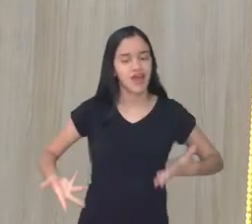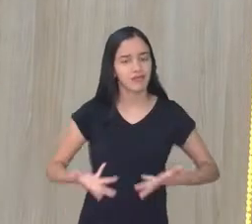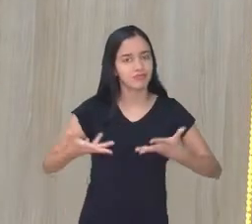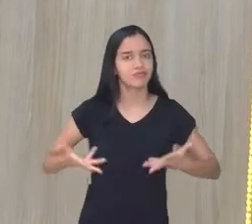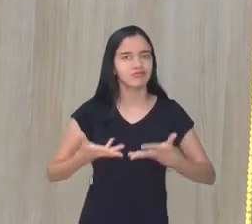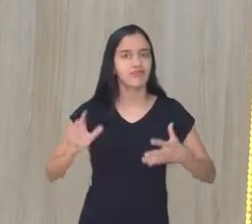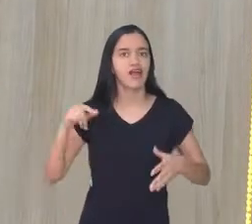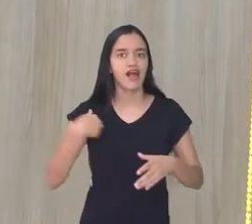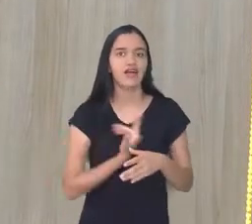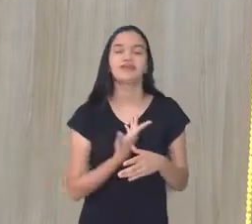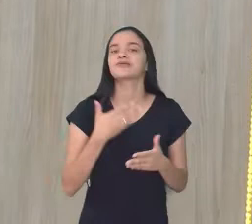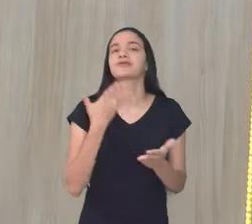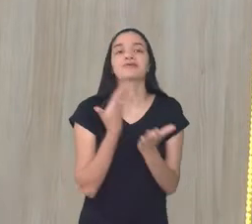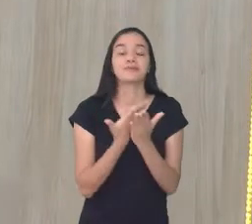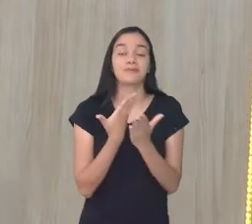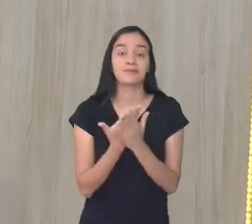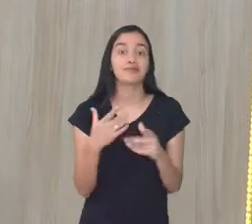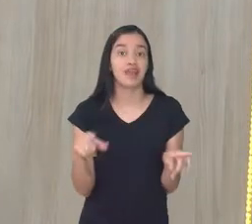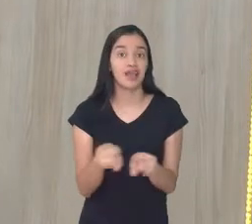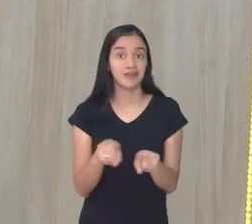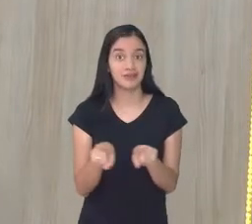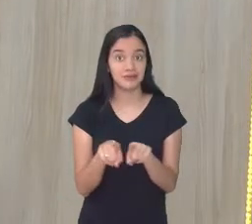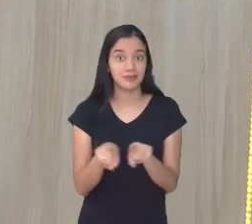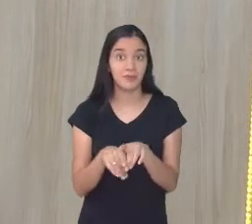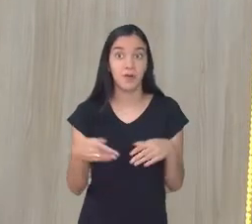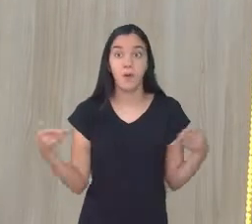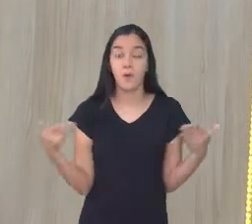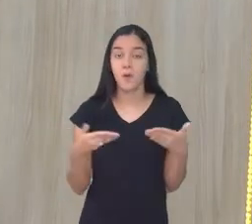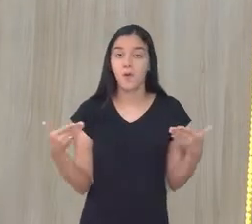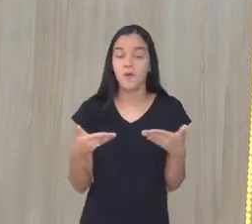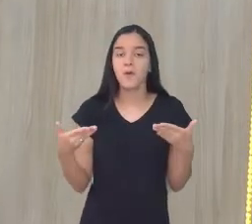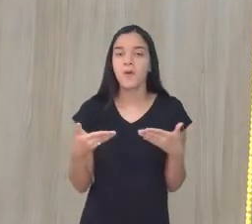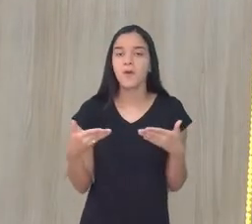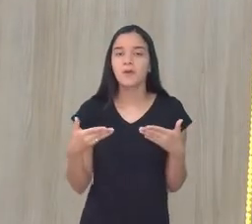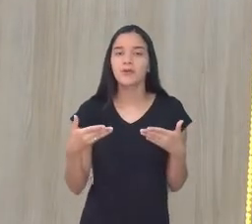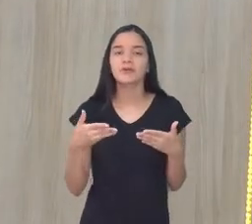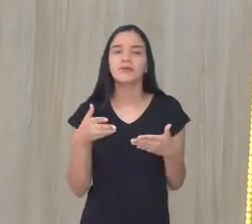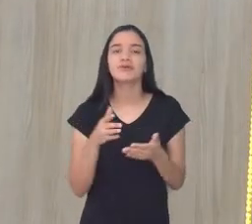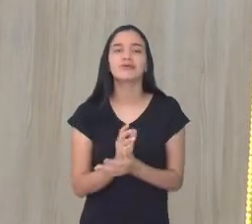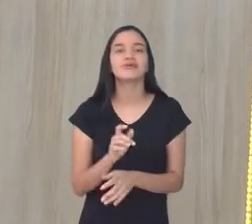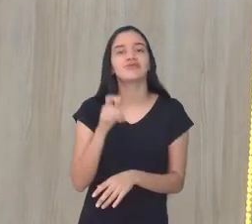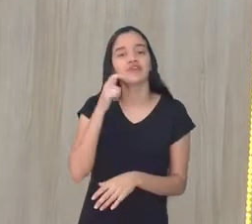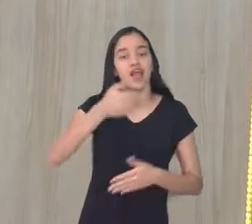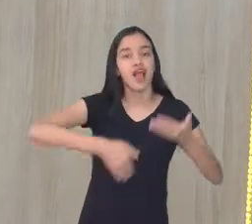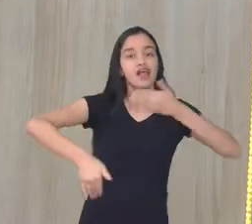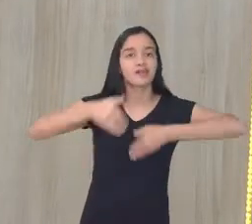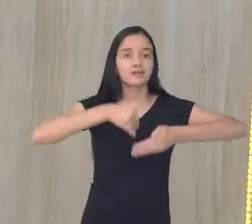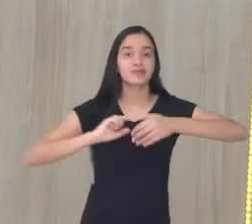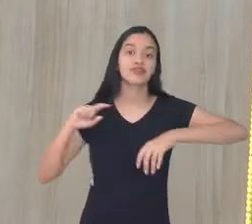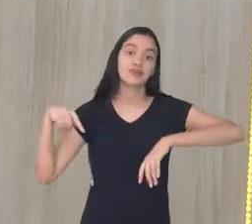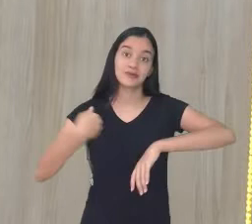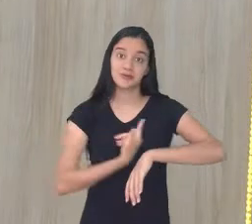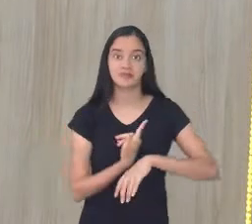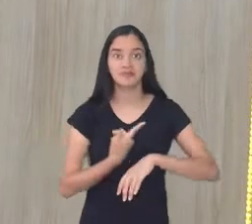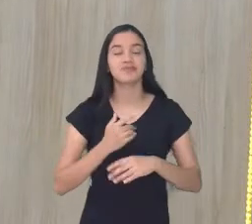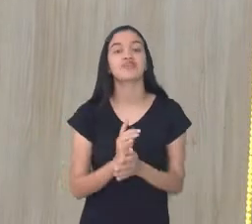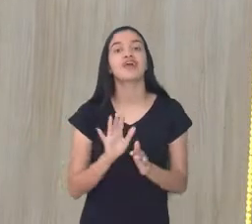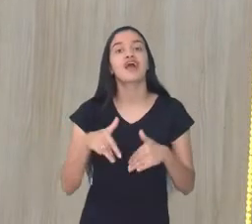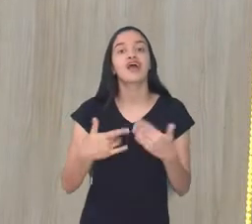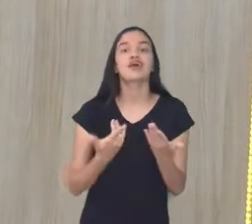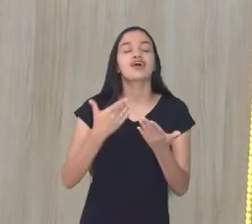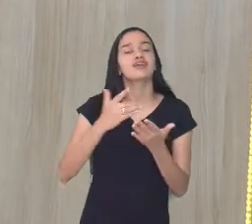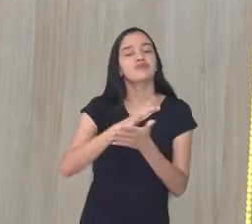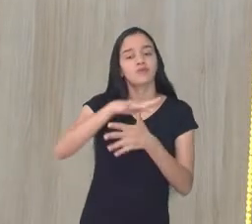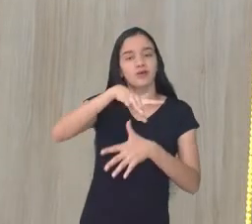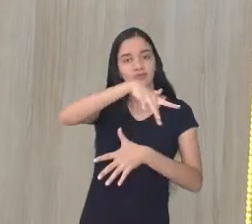né, a nossa aula. E para a nossa aula, gente, ficar bem mais interativa, nós contamos, né, com a língua